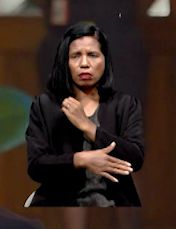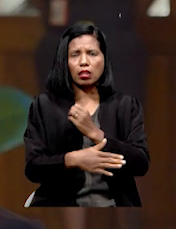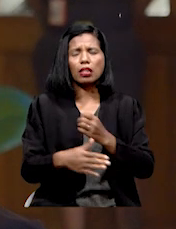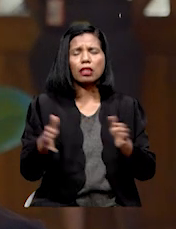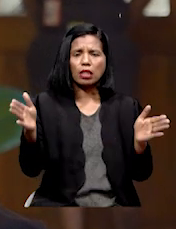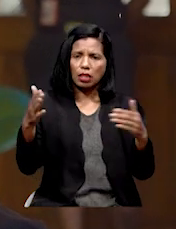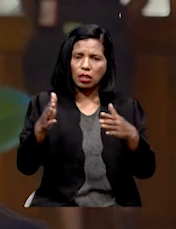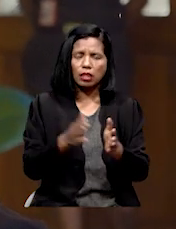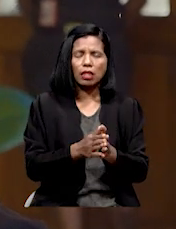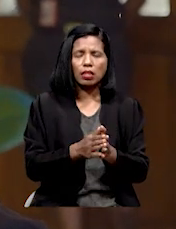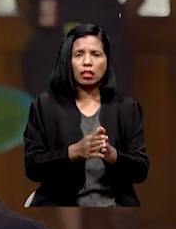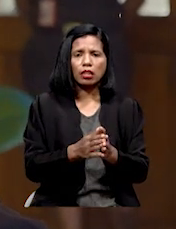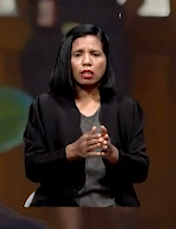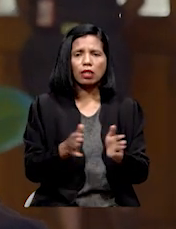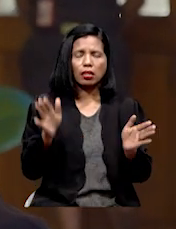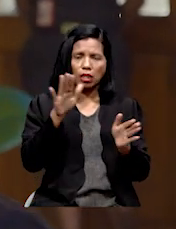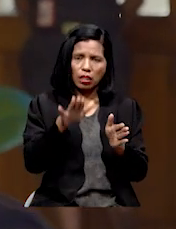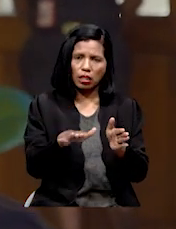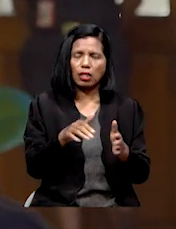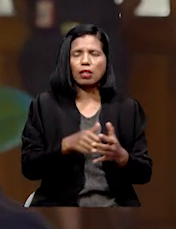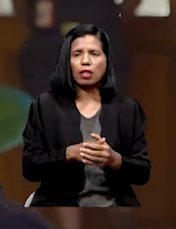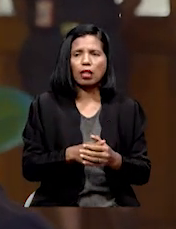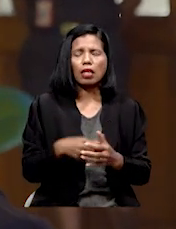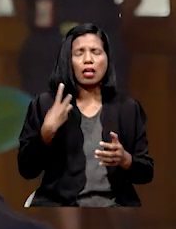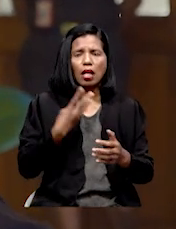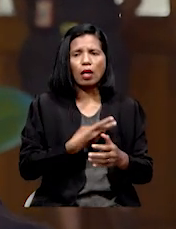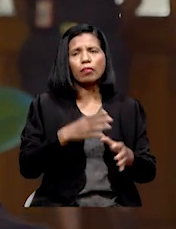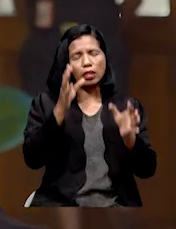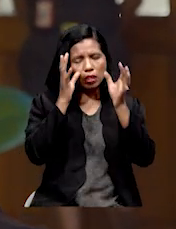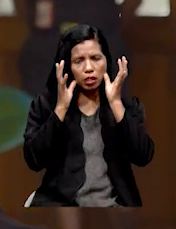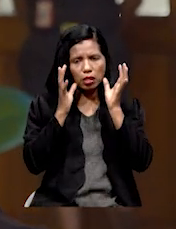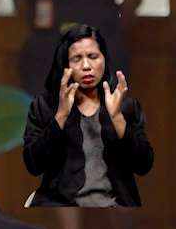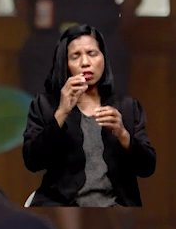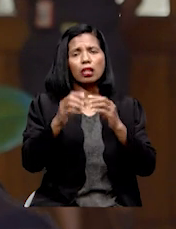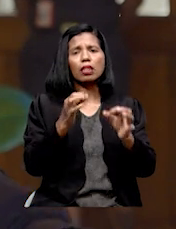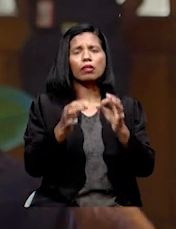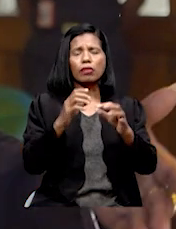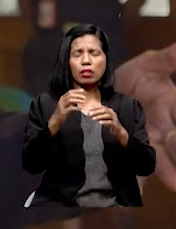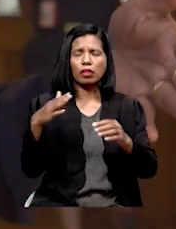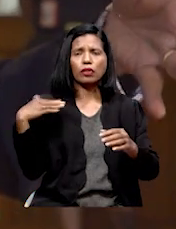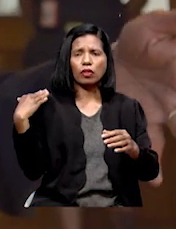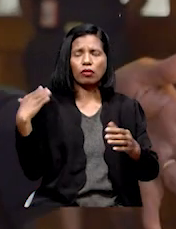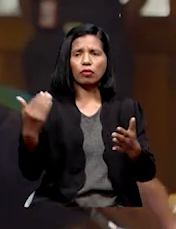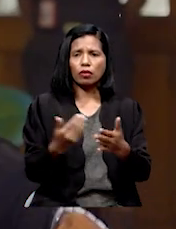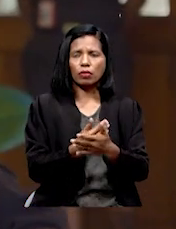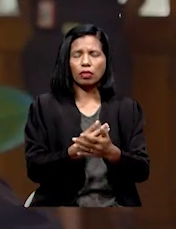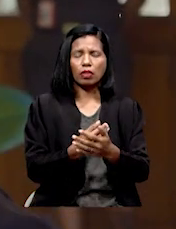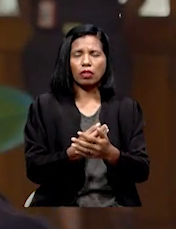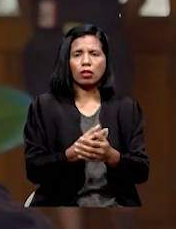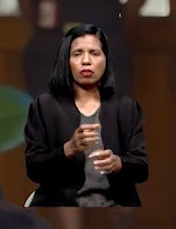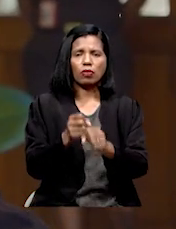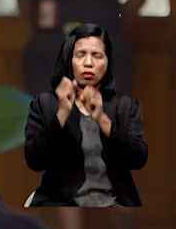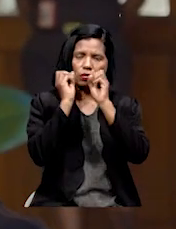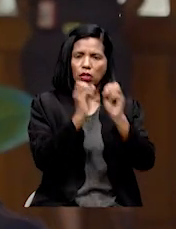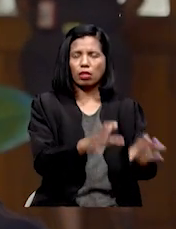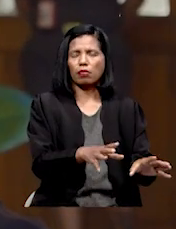Ne zera sao fomi. Mas am triste fale con zera sao fom. Mane se fotinia per riba tum falo rain aro. Ne